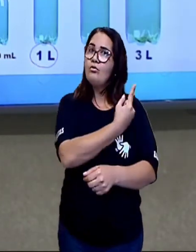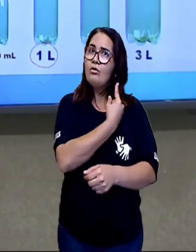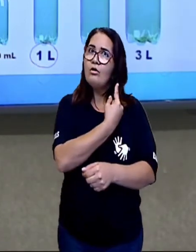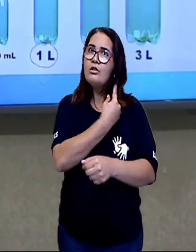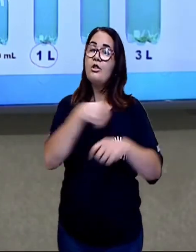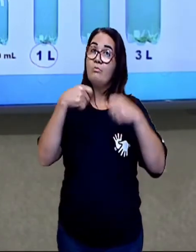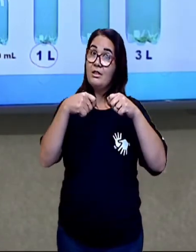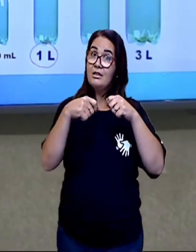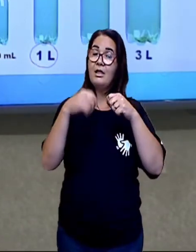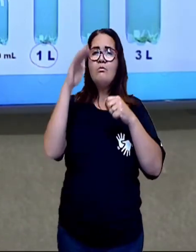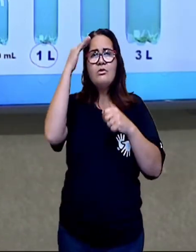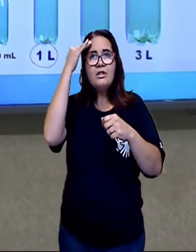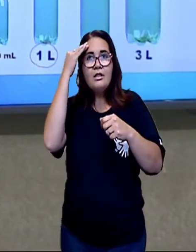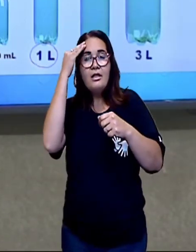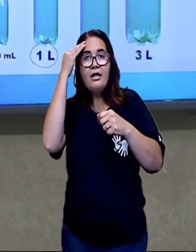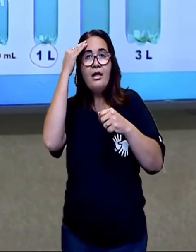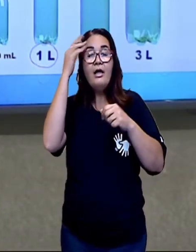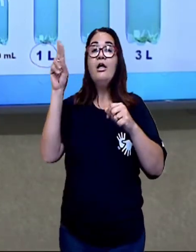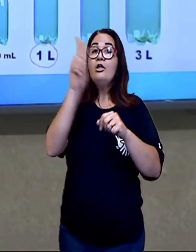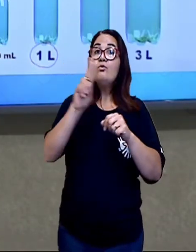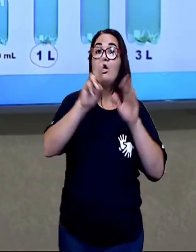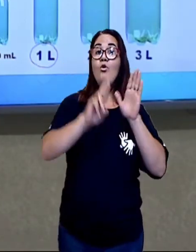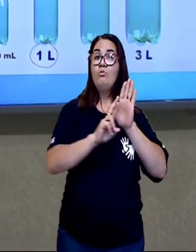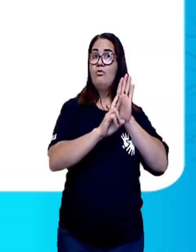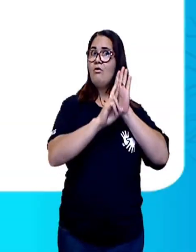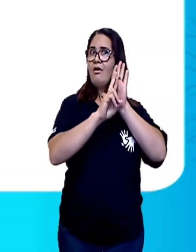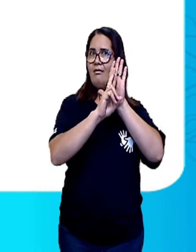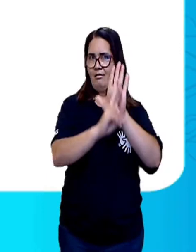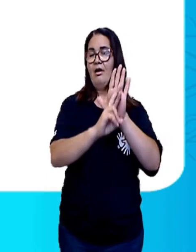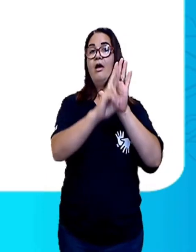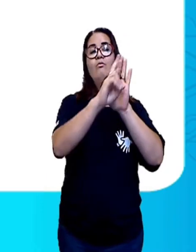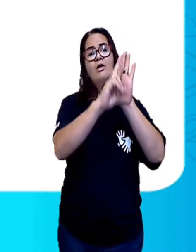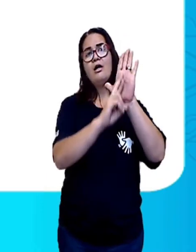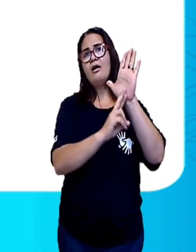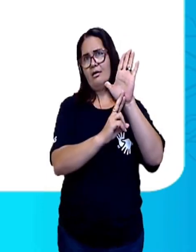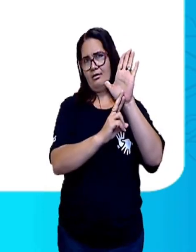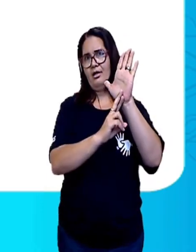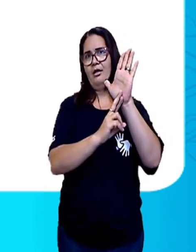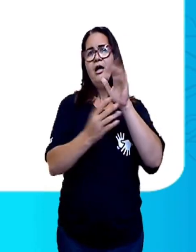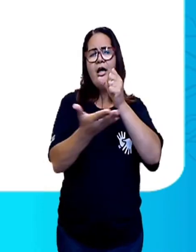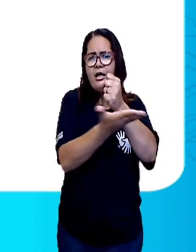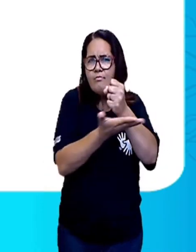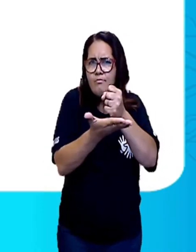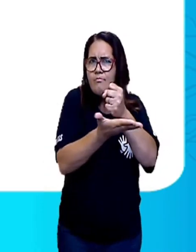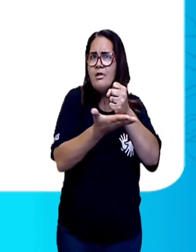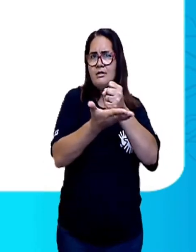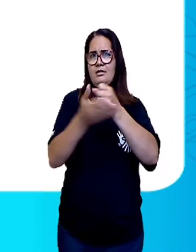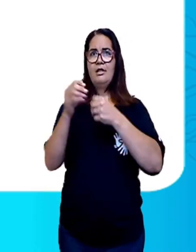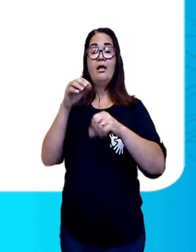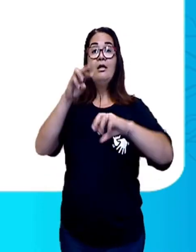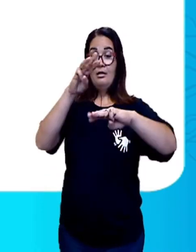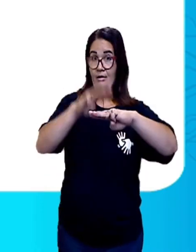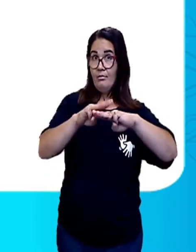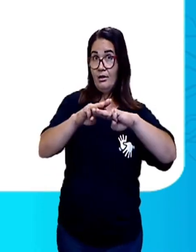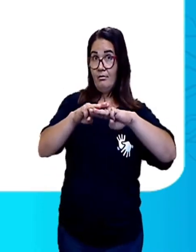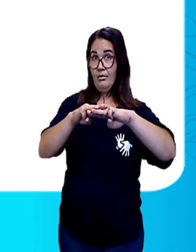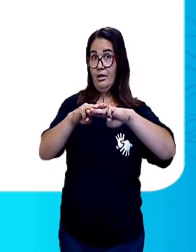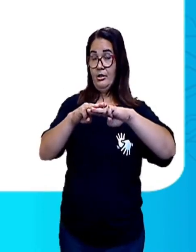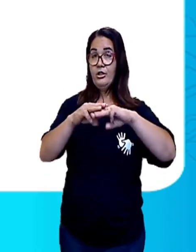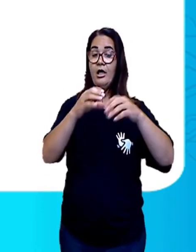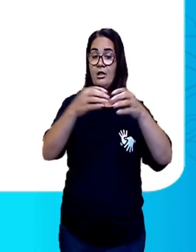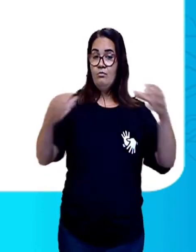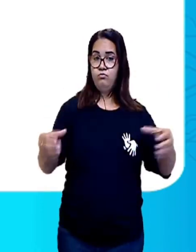vocês possam entender melhor. Nós temos como regra básica, quando nós temos 1 litro, quando eu vou fazer